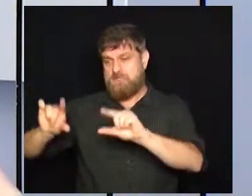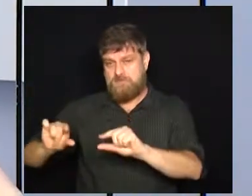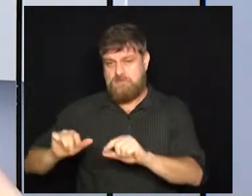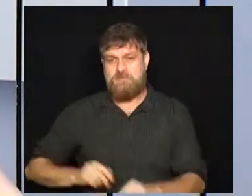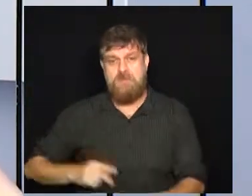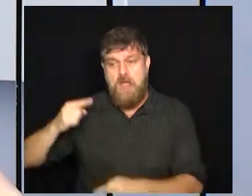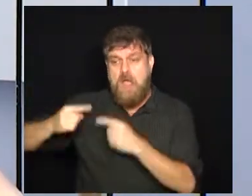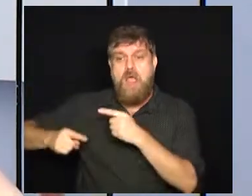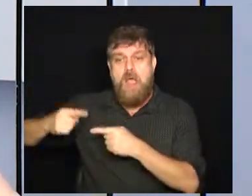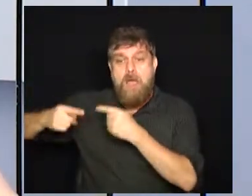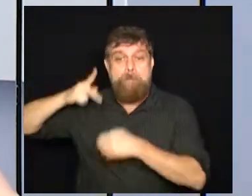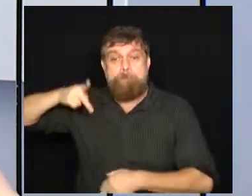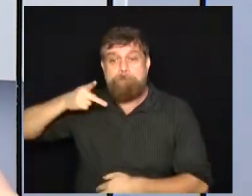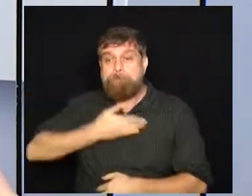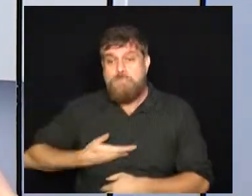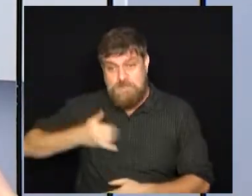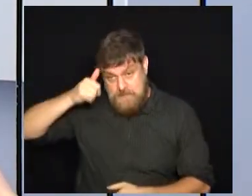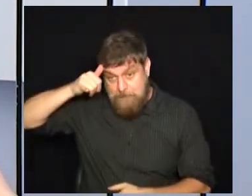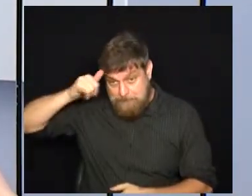política preventiva,